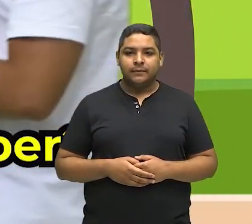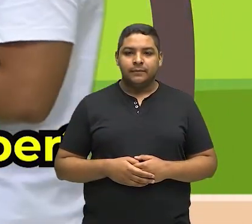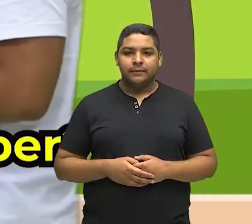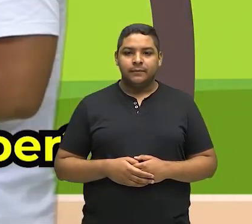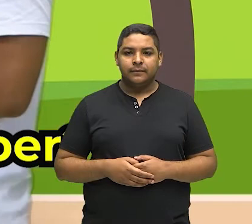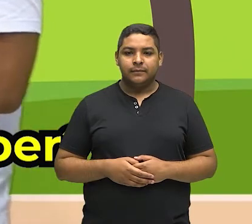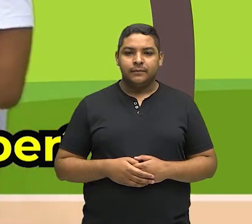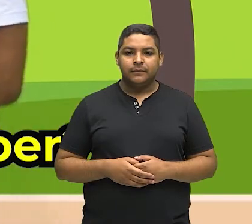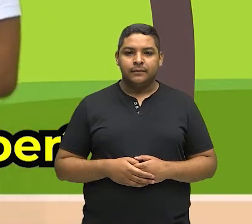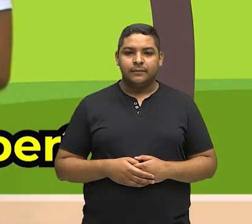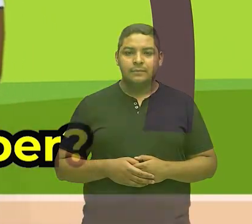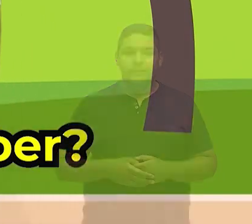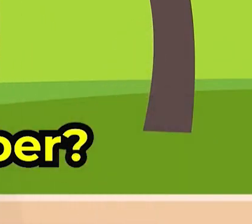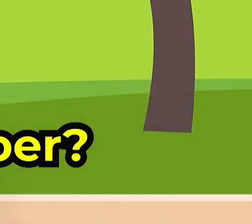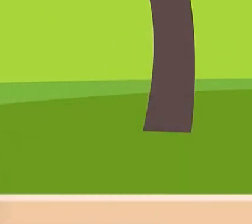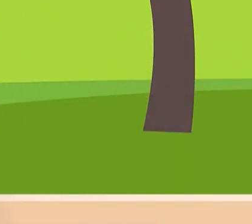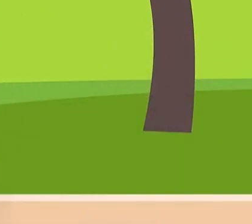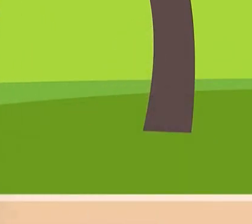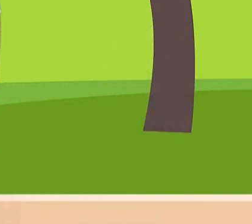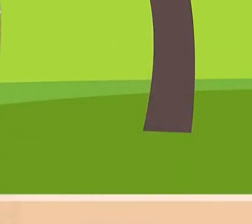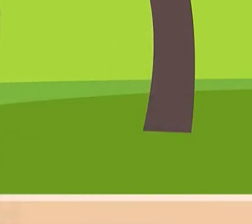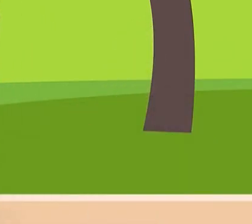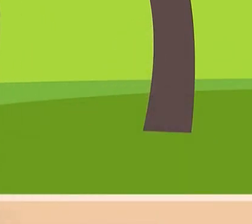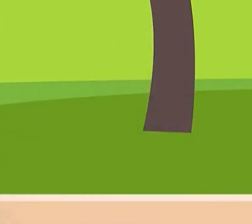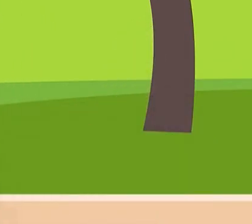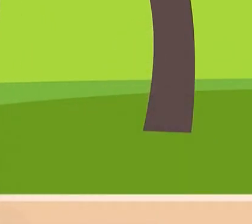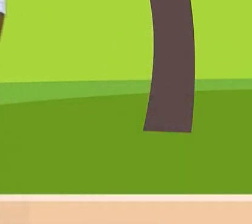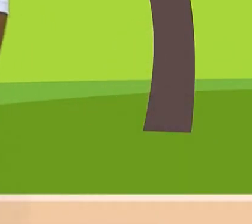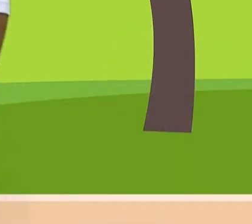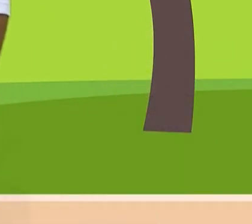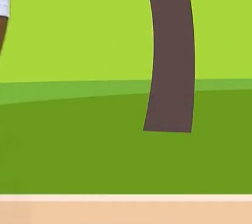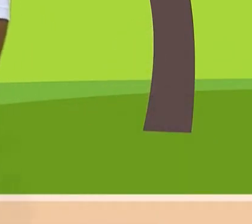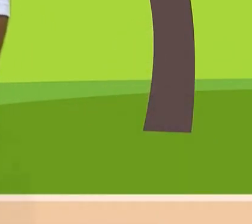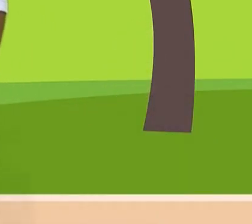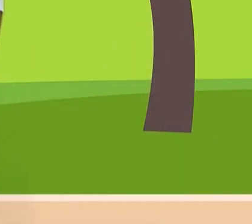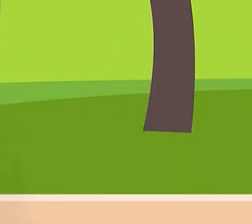Hi, what's your phone number? It's